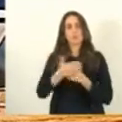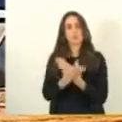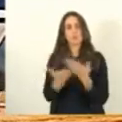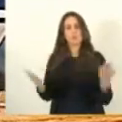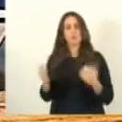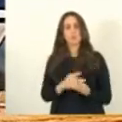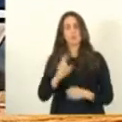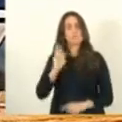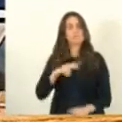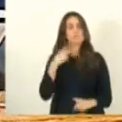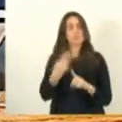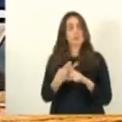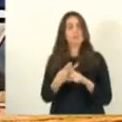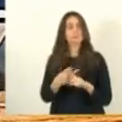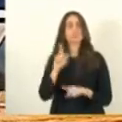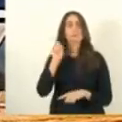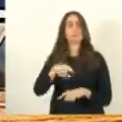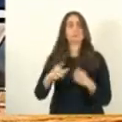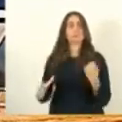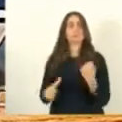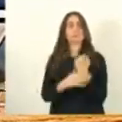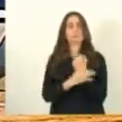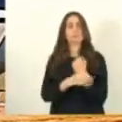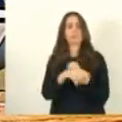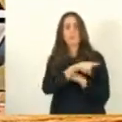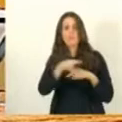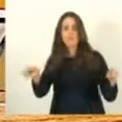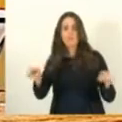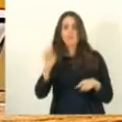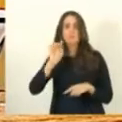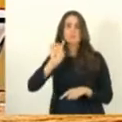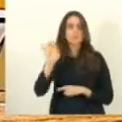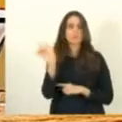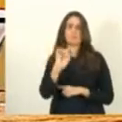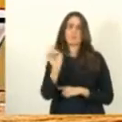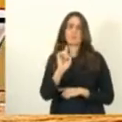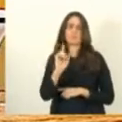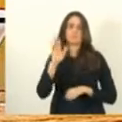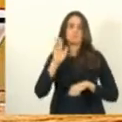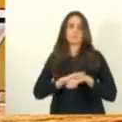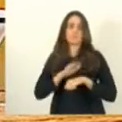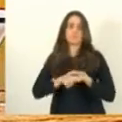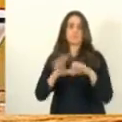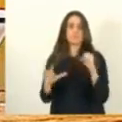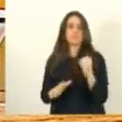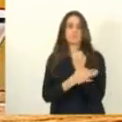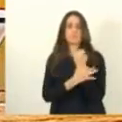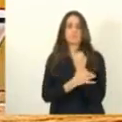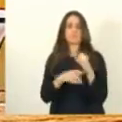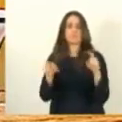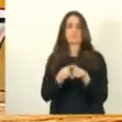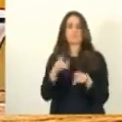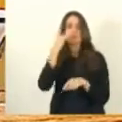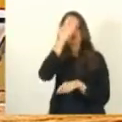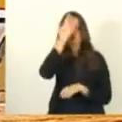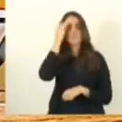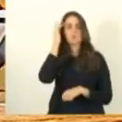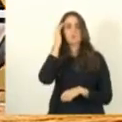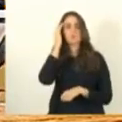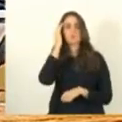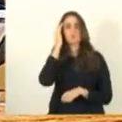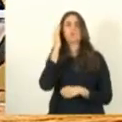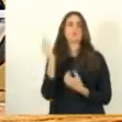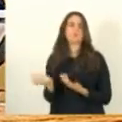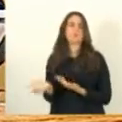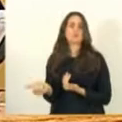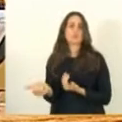vou além. Segurança não só de vocês. Segurança para aqueles menores infratores